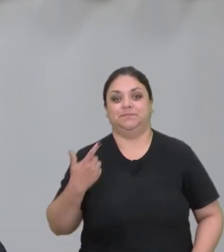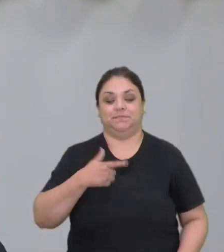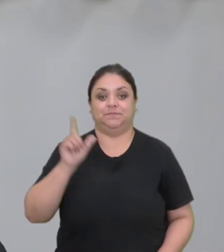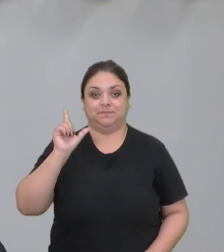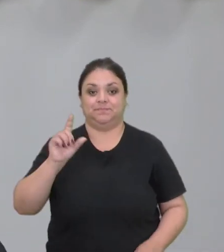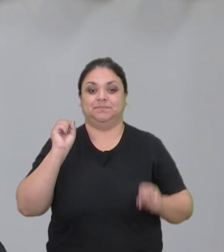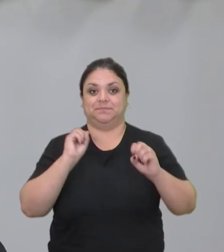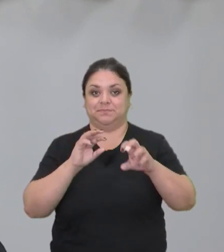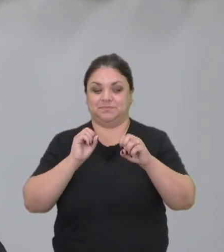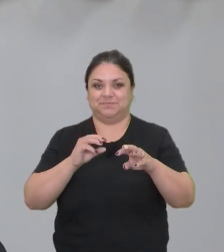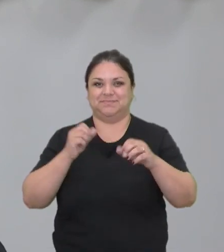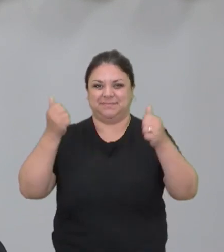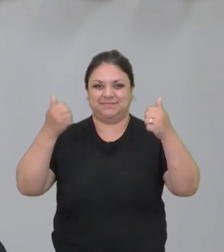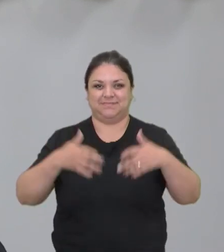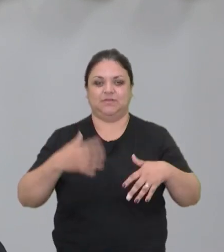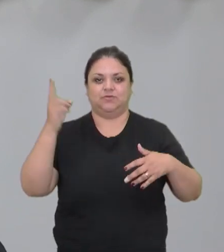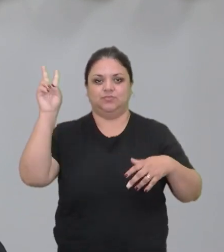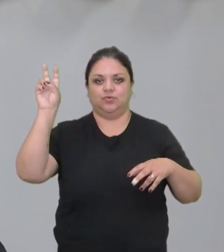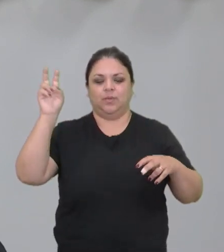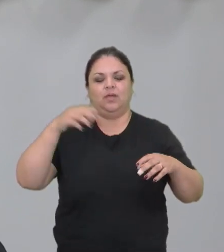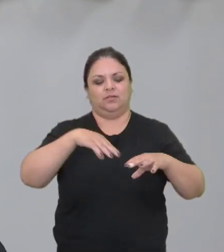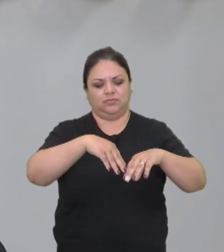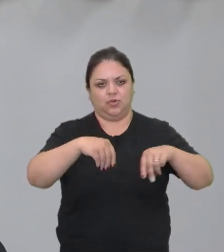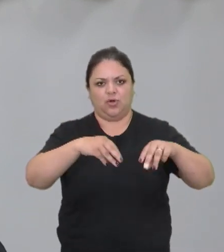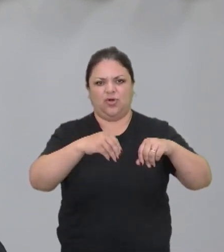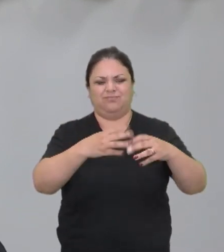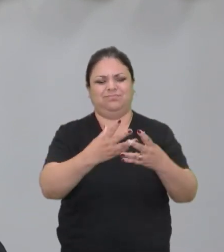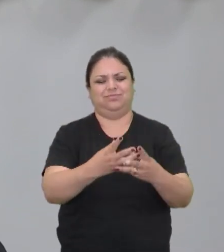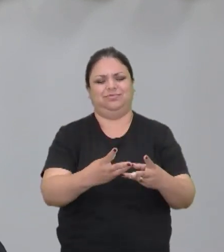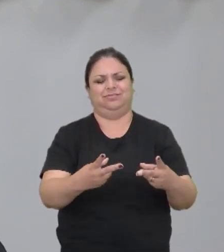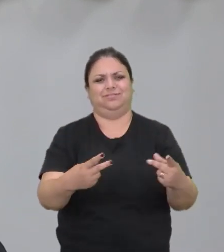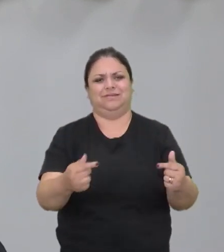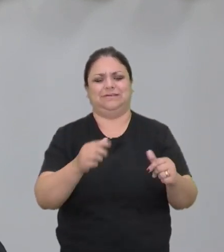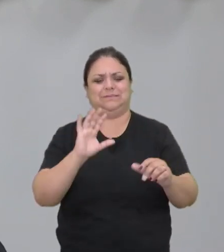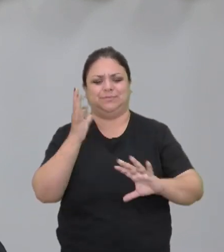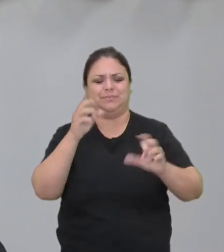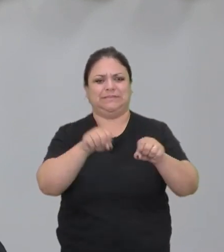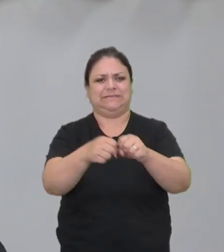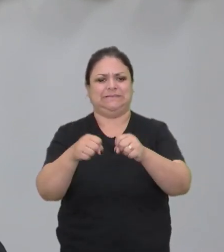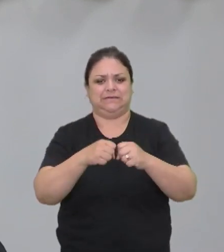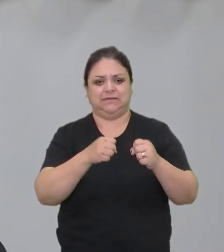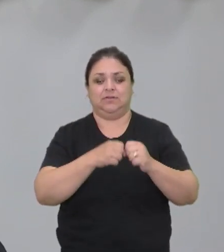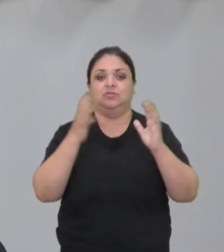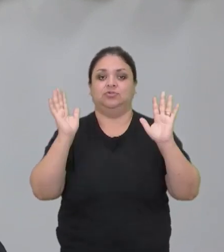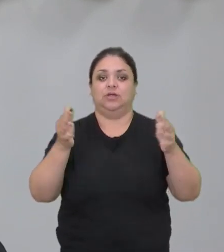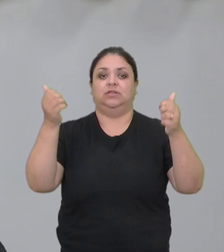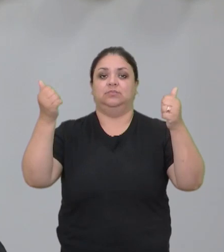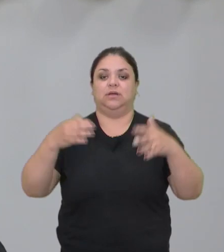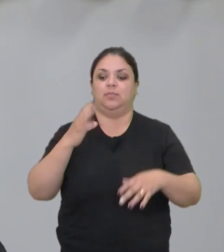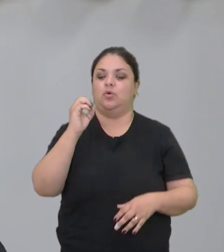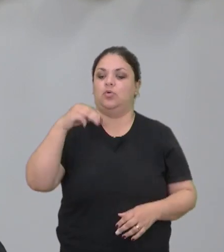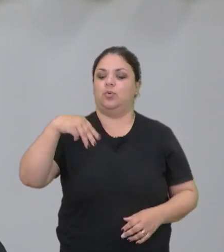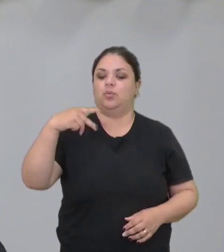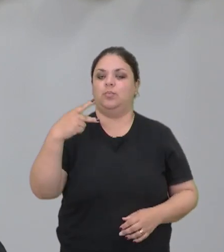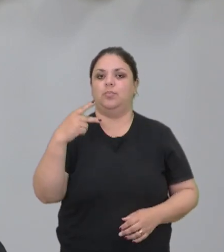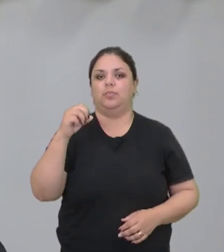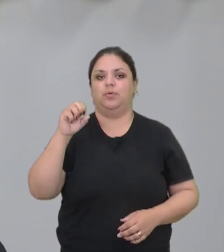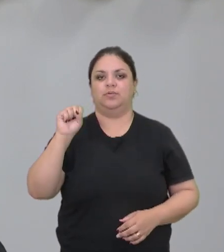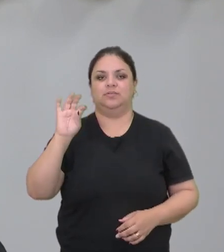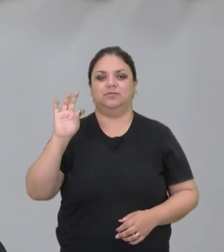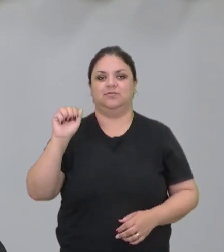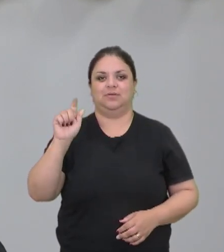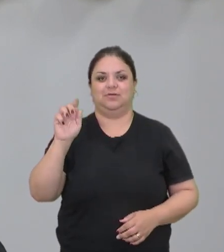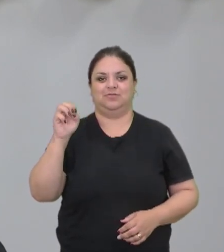da degradação do solo, a gente começou a ver a respeito da compostagem, como também uma